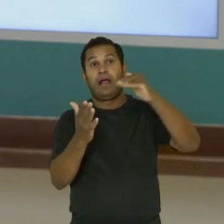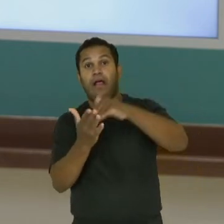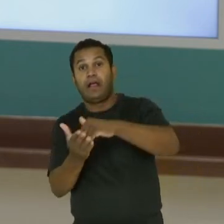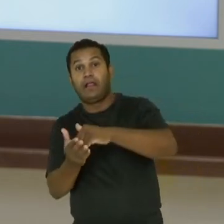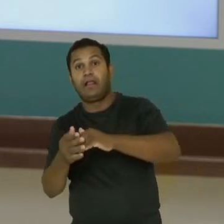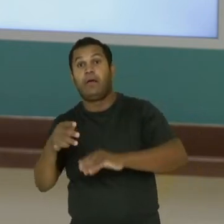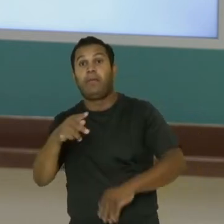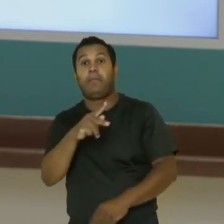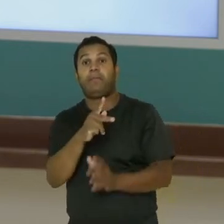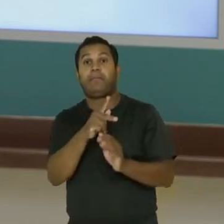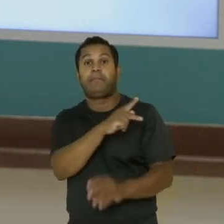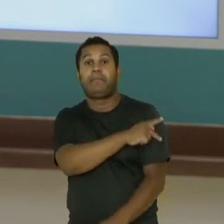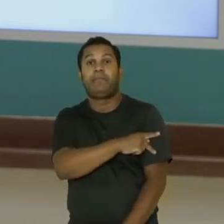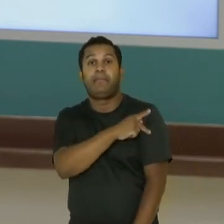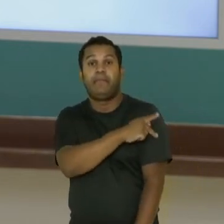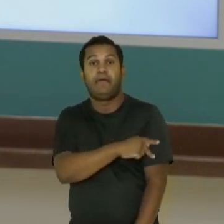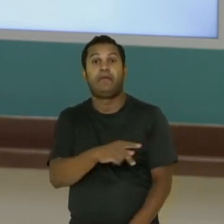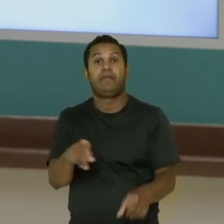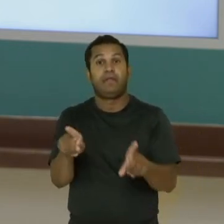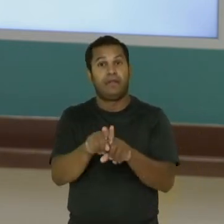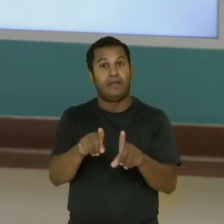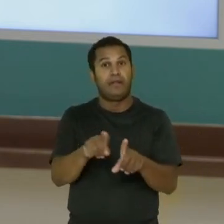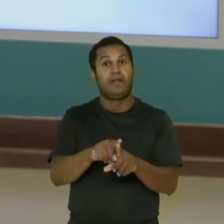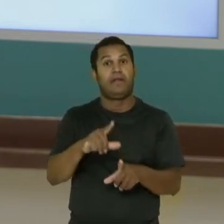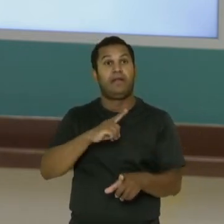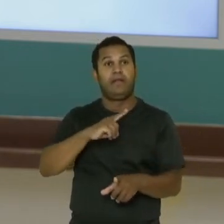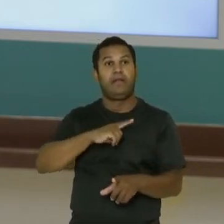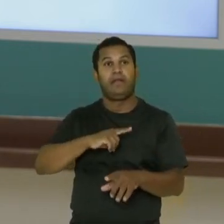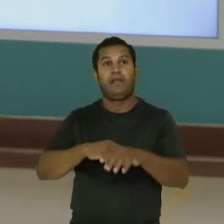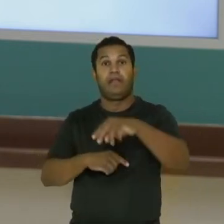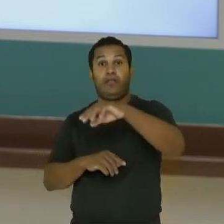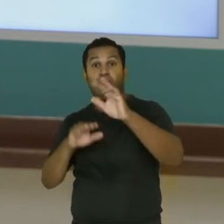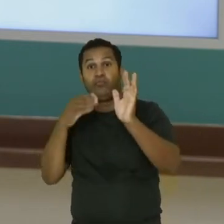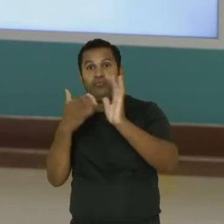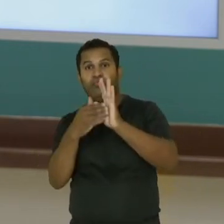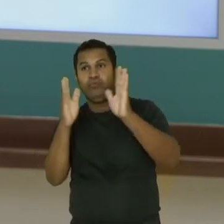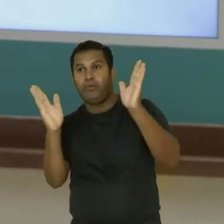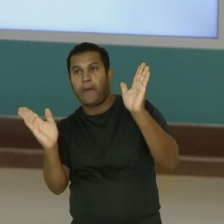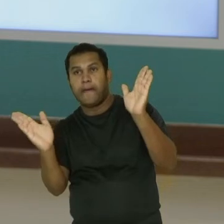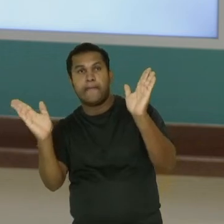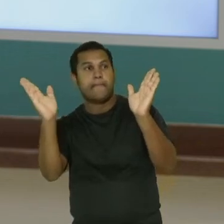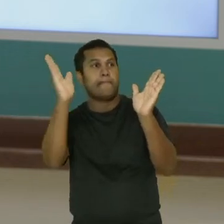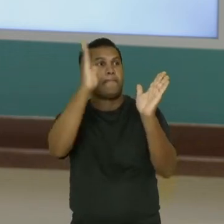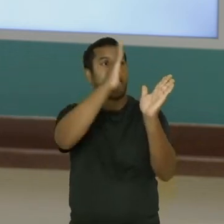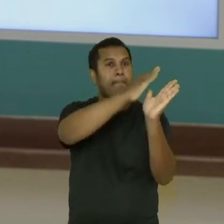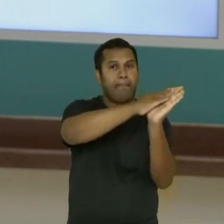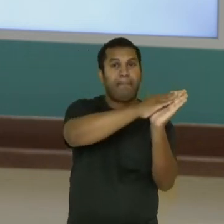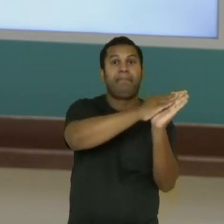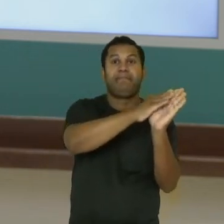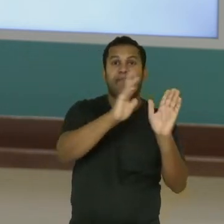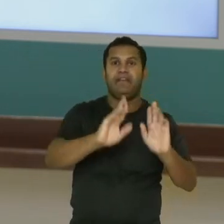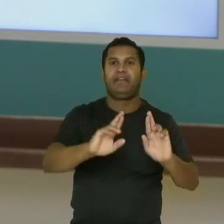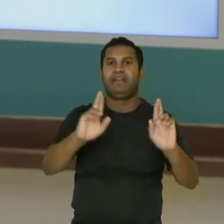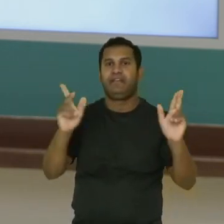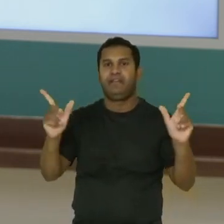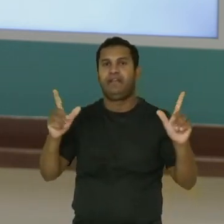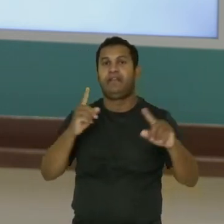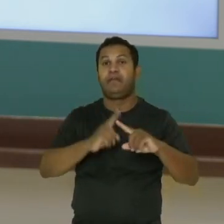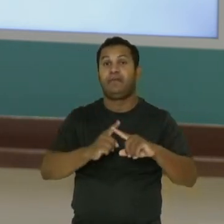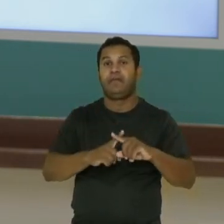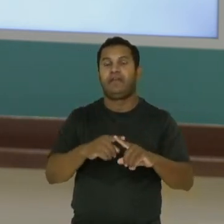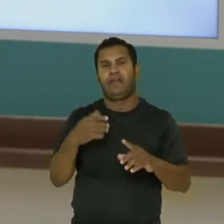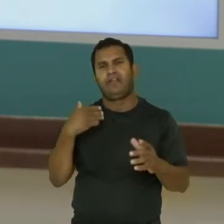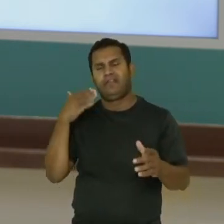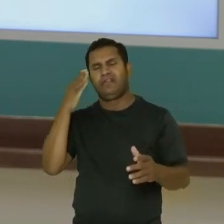divisão do IBGE, eles fazem parte da região nordeste, né? Mas aqui era uma outra divisão regional, porque os fatores